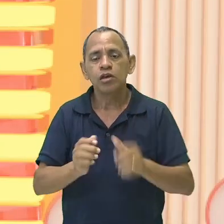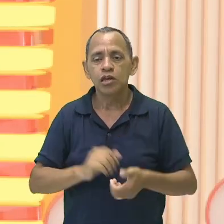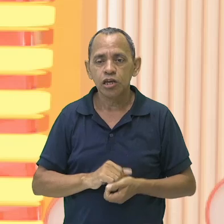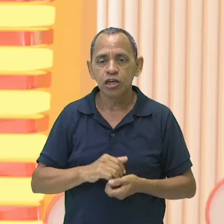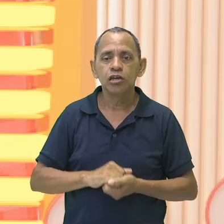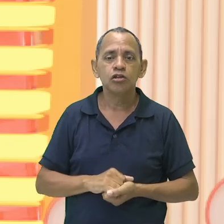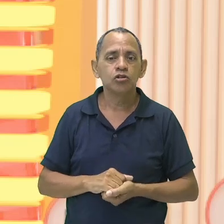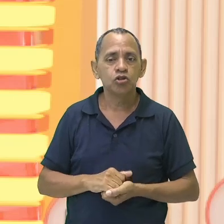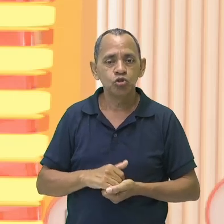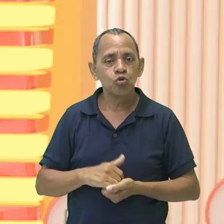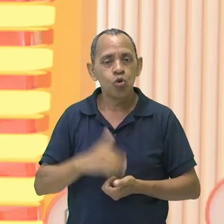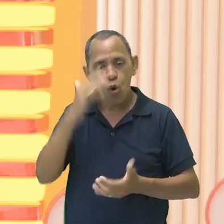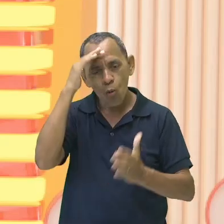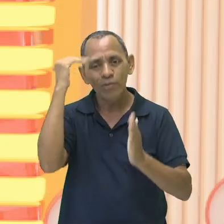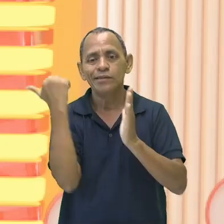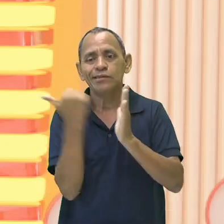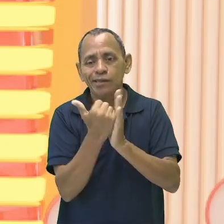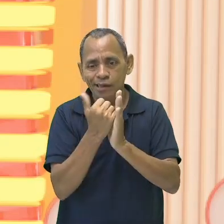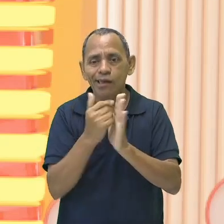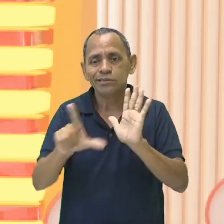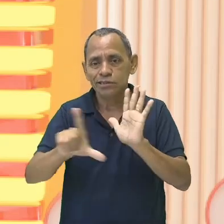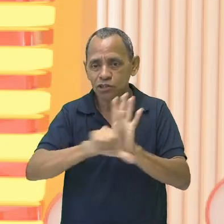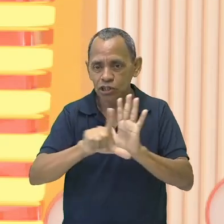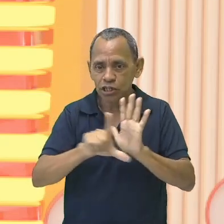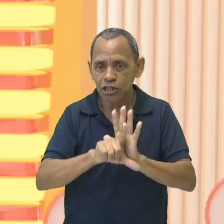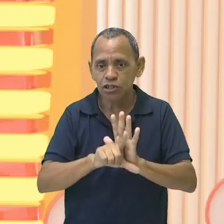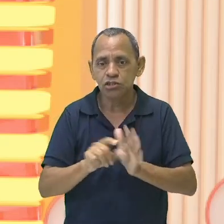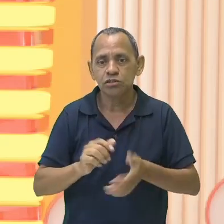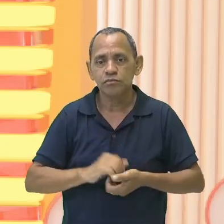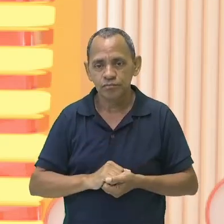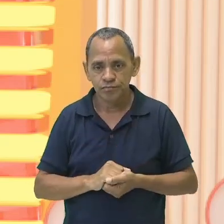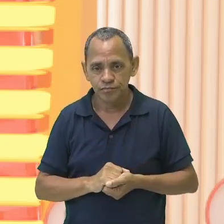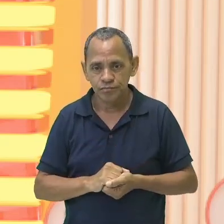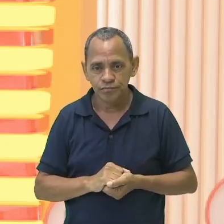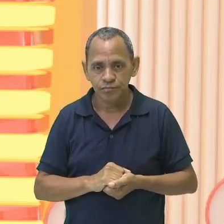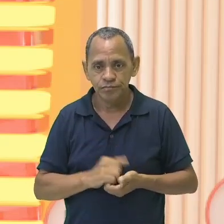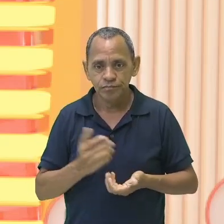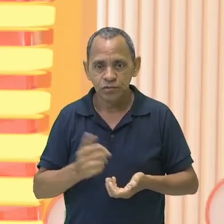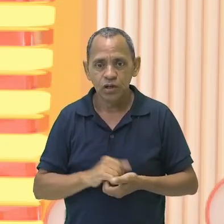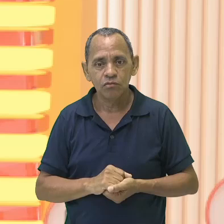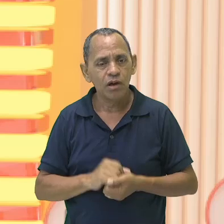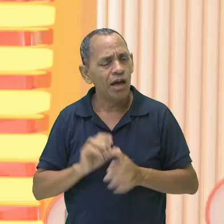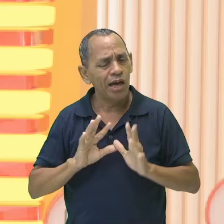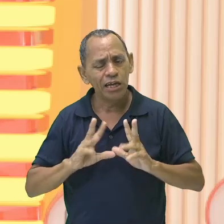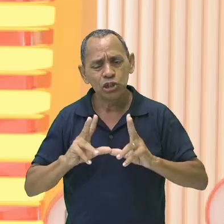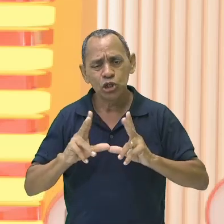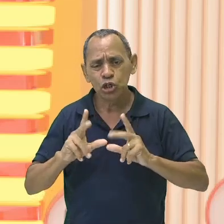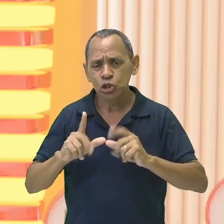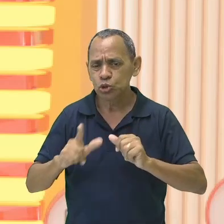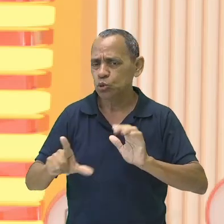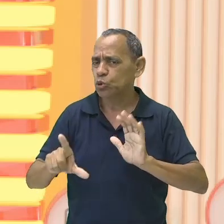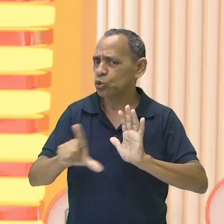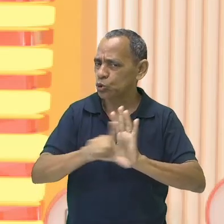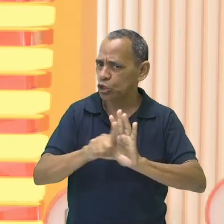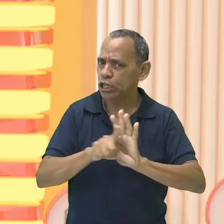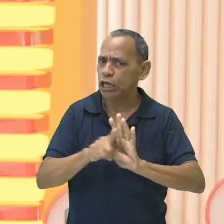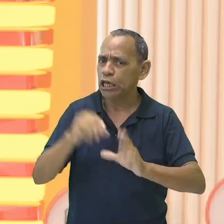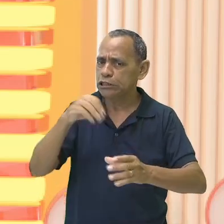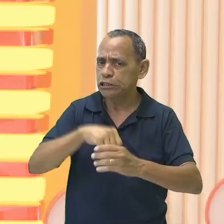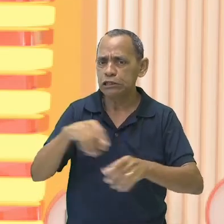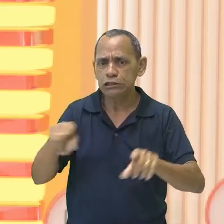né, dessas áreas voltadas para a produção agropecuária. Só que qual é o preço disso? Não está sendo feito com planejamento, não está sendo feito